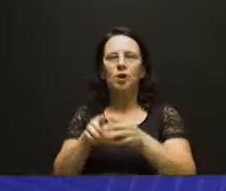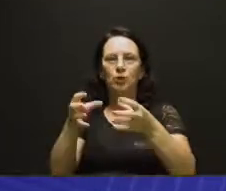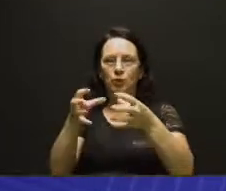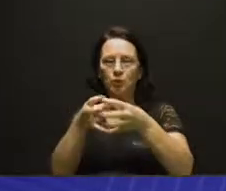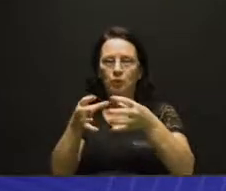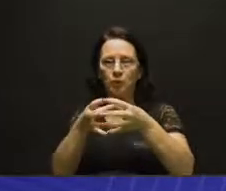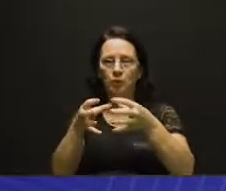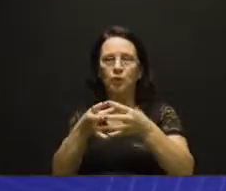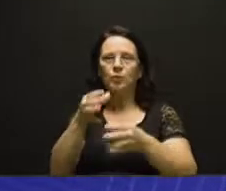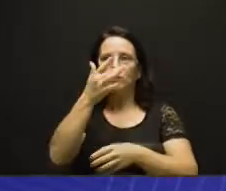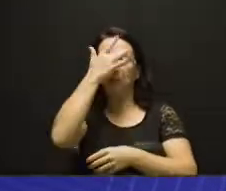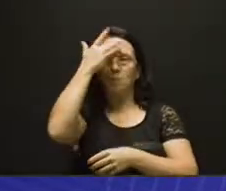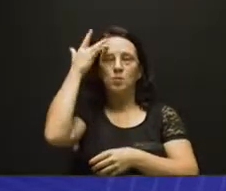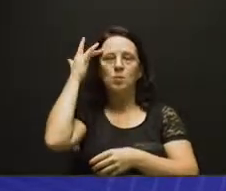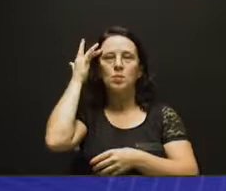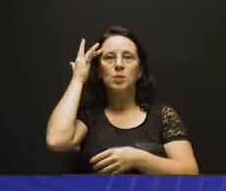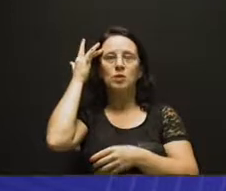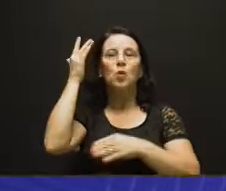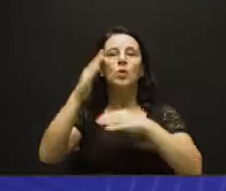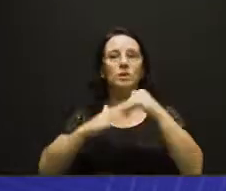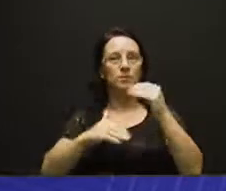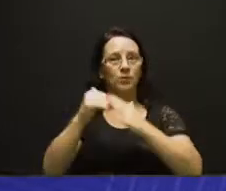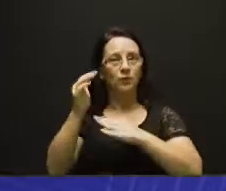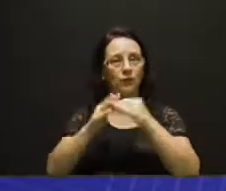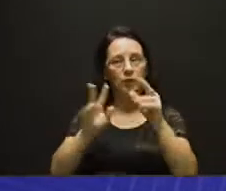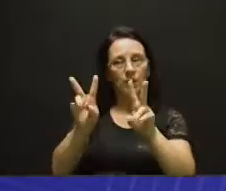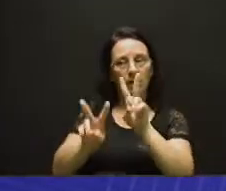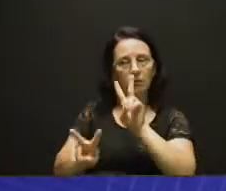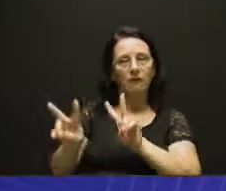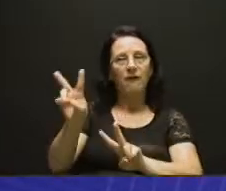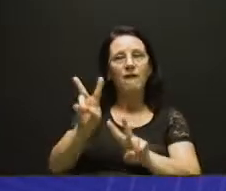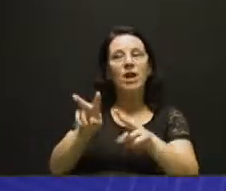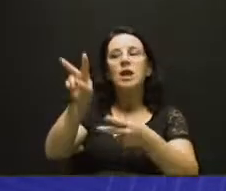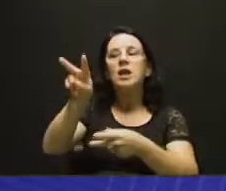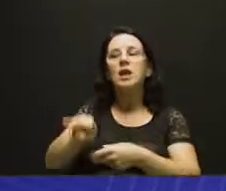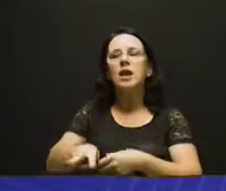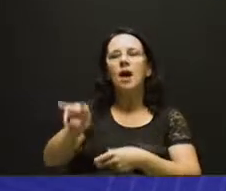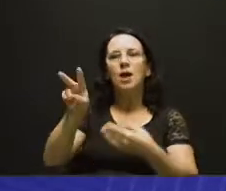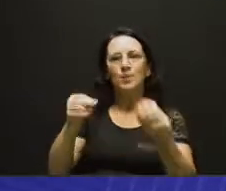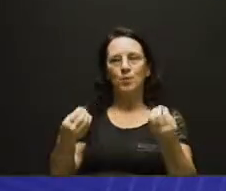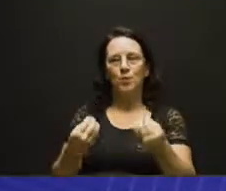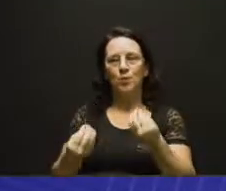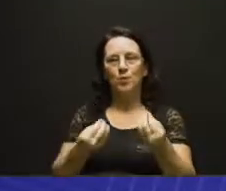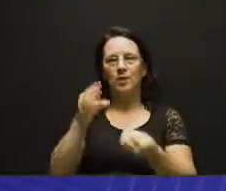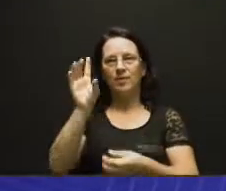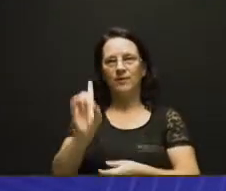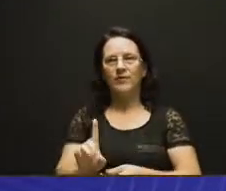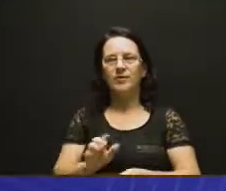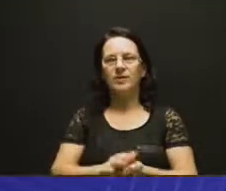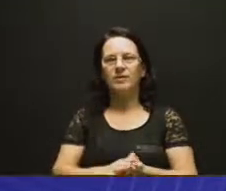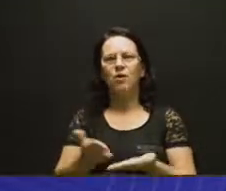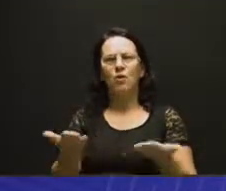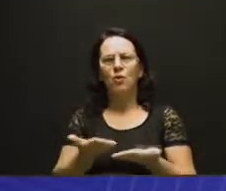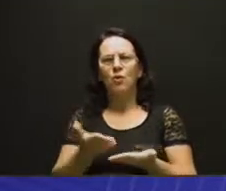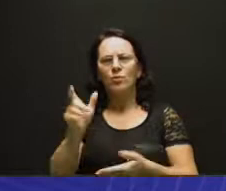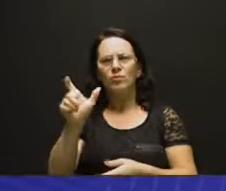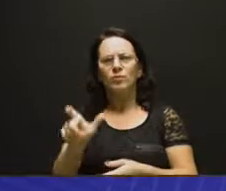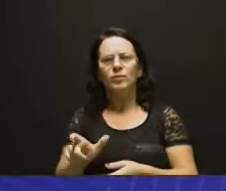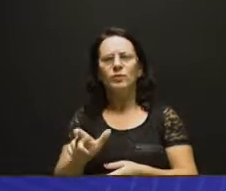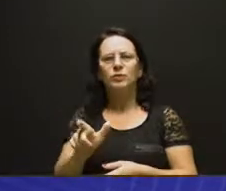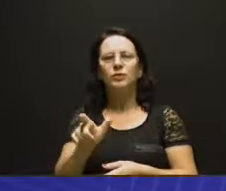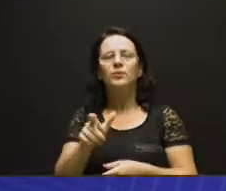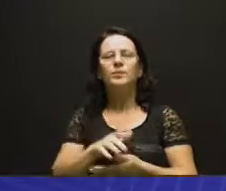multidisciplinar e multiprofissional e interdisciplinar o indivíduo com deficiência hoje então é visto